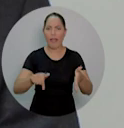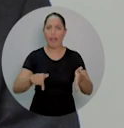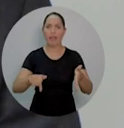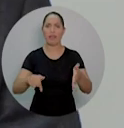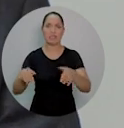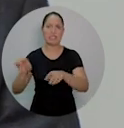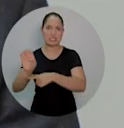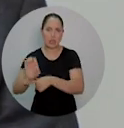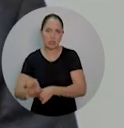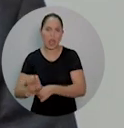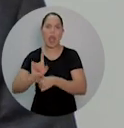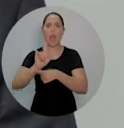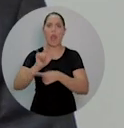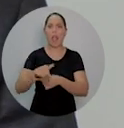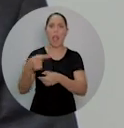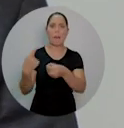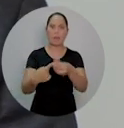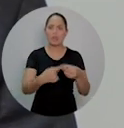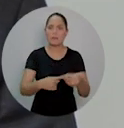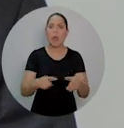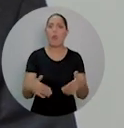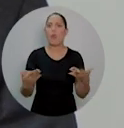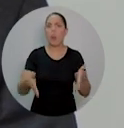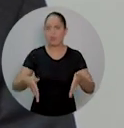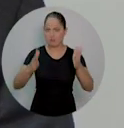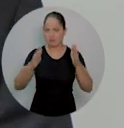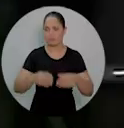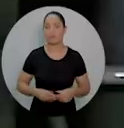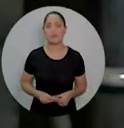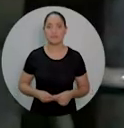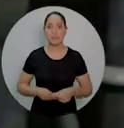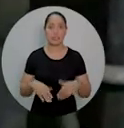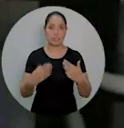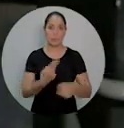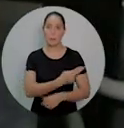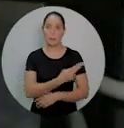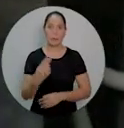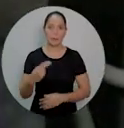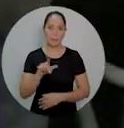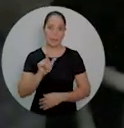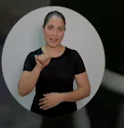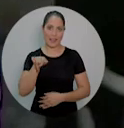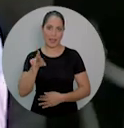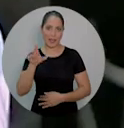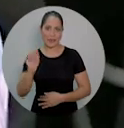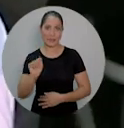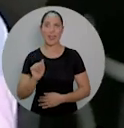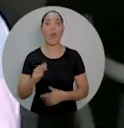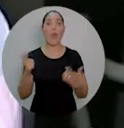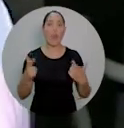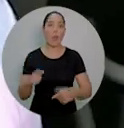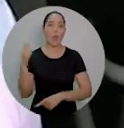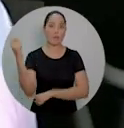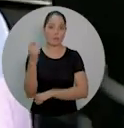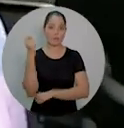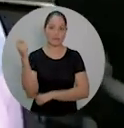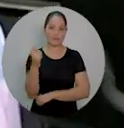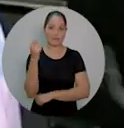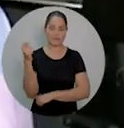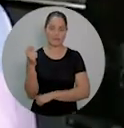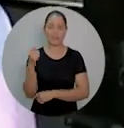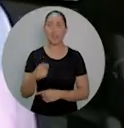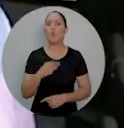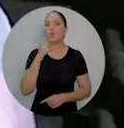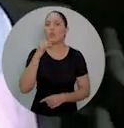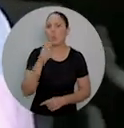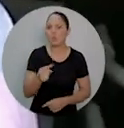rodovia federal ou se são vias públicas dentro dos municípios. Olá, meu nome é Laura Garcia, sou de Porto Alegre, do Rio Grande do Sul e tenho